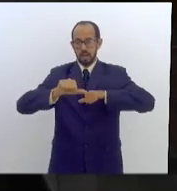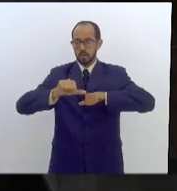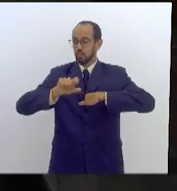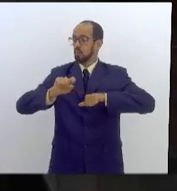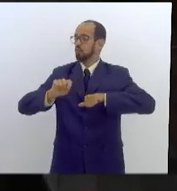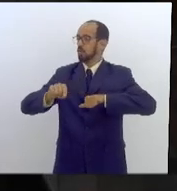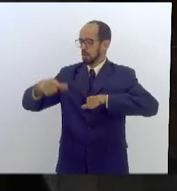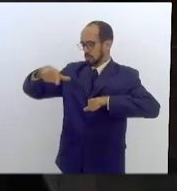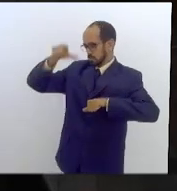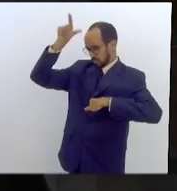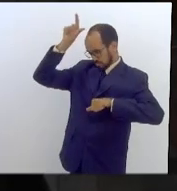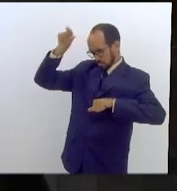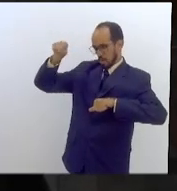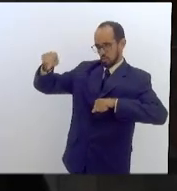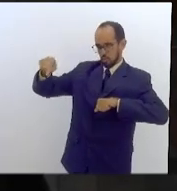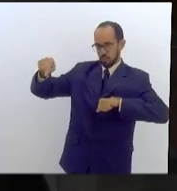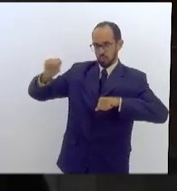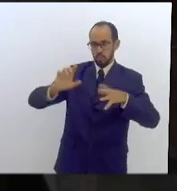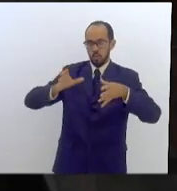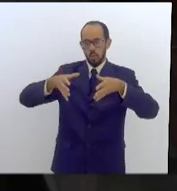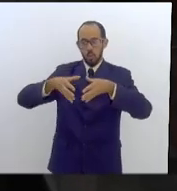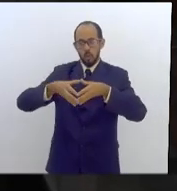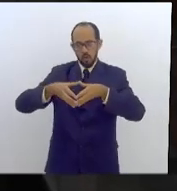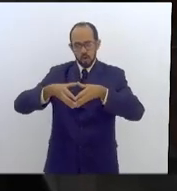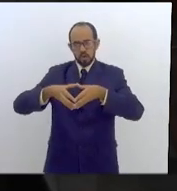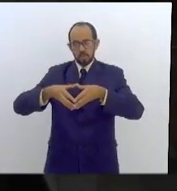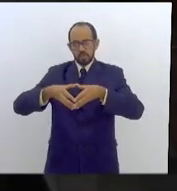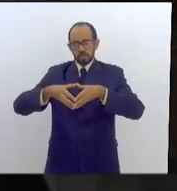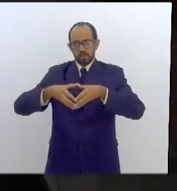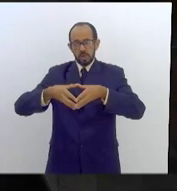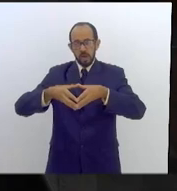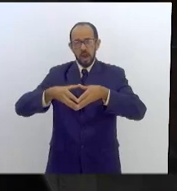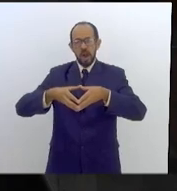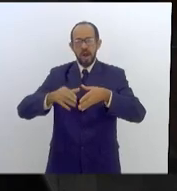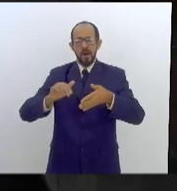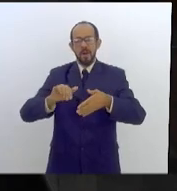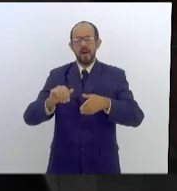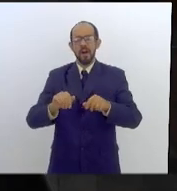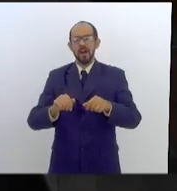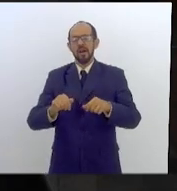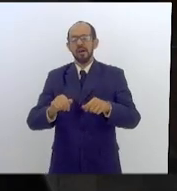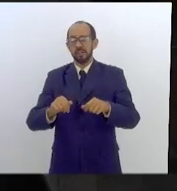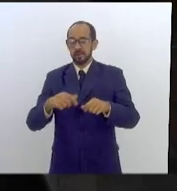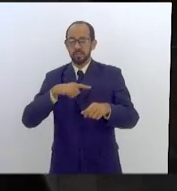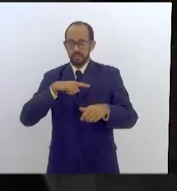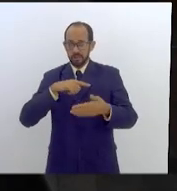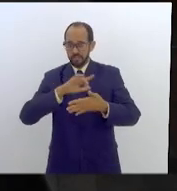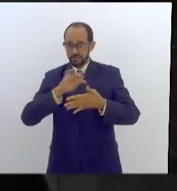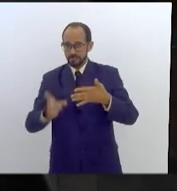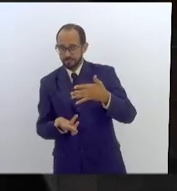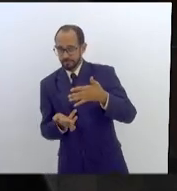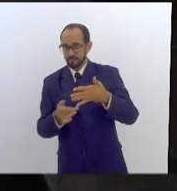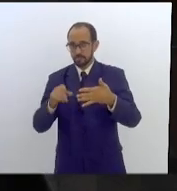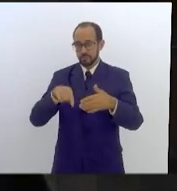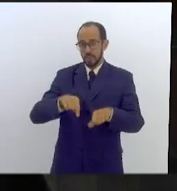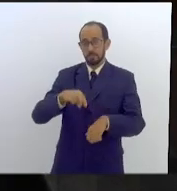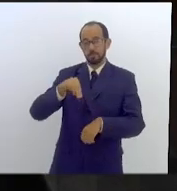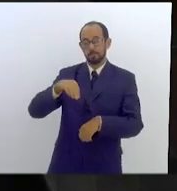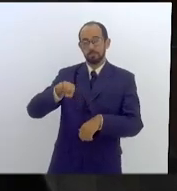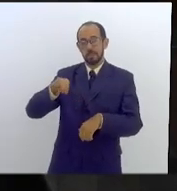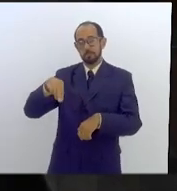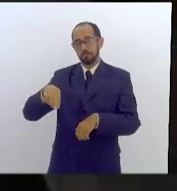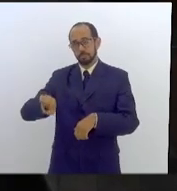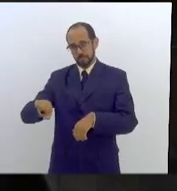Luiz Paulo é num conjunto inclusive está circulando nas redes sociais tem um conjunto de memes incríveis